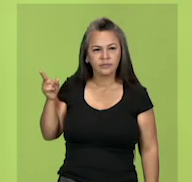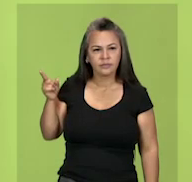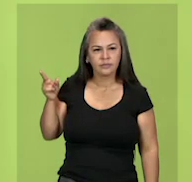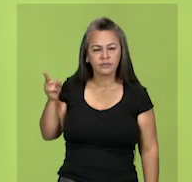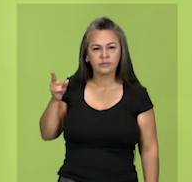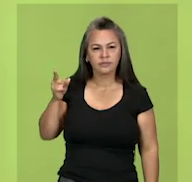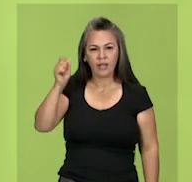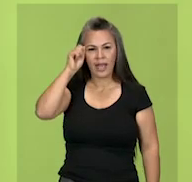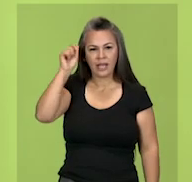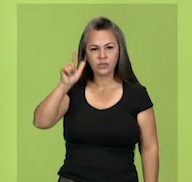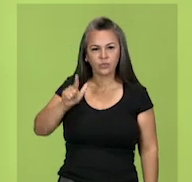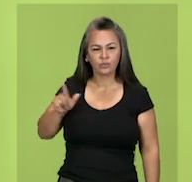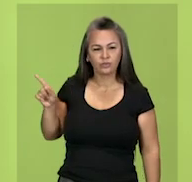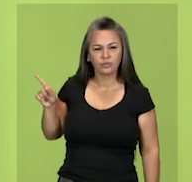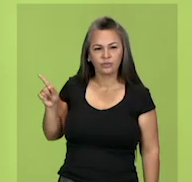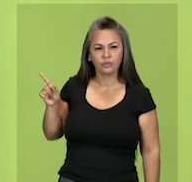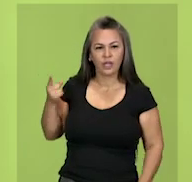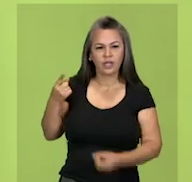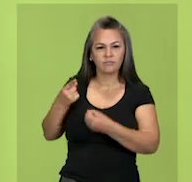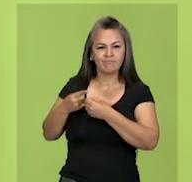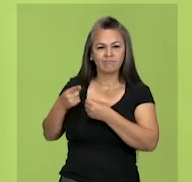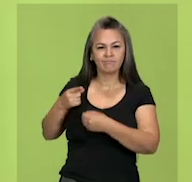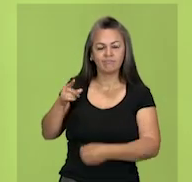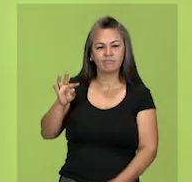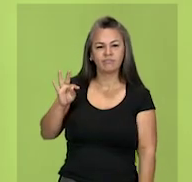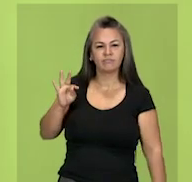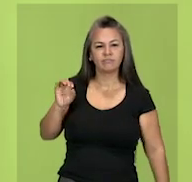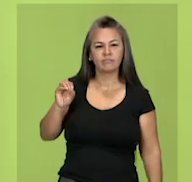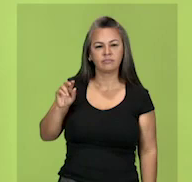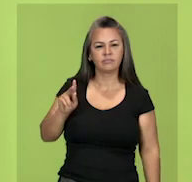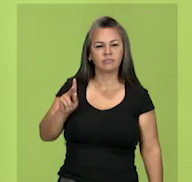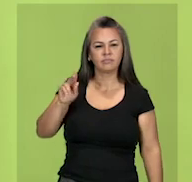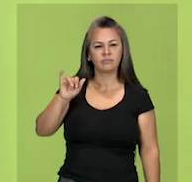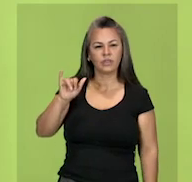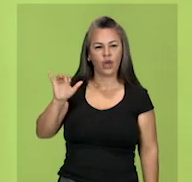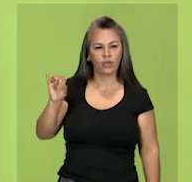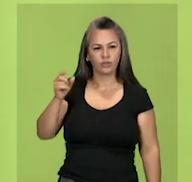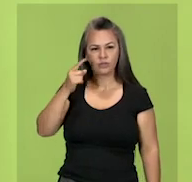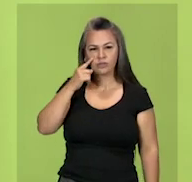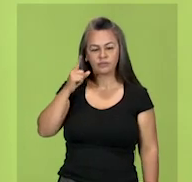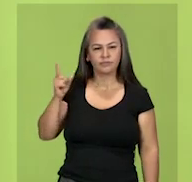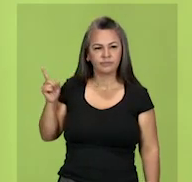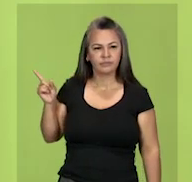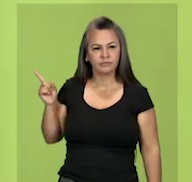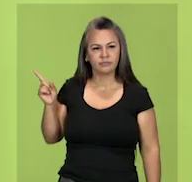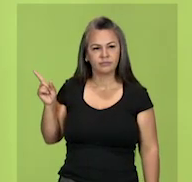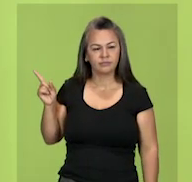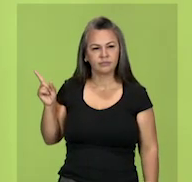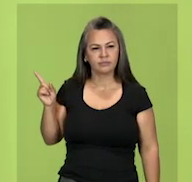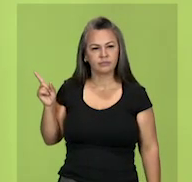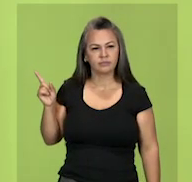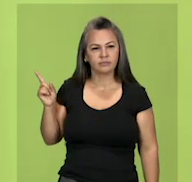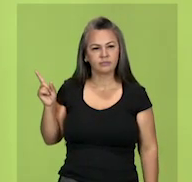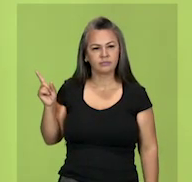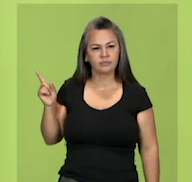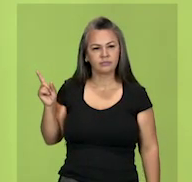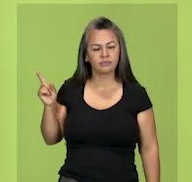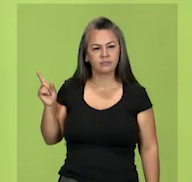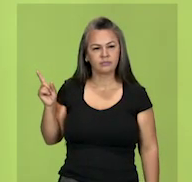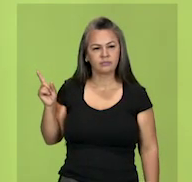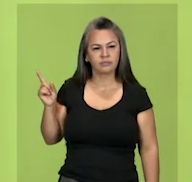urbana que está aqui. E aí a gente vê outras manchas urbanas se espalhando ao longo dessa ilha.